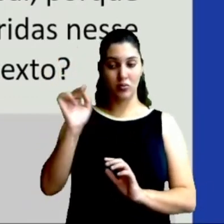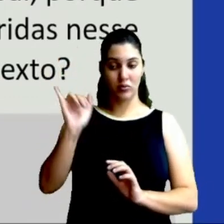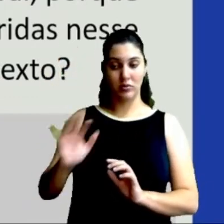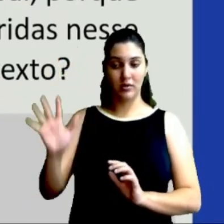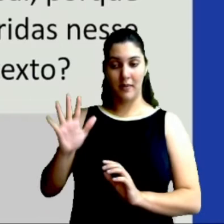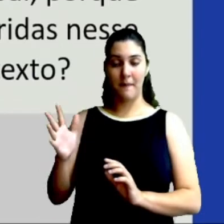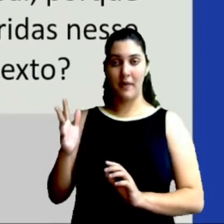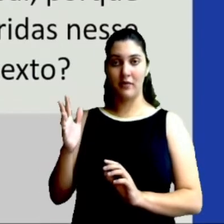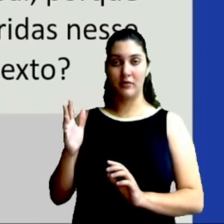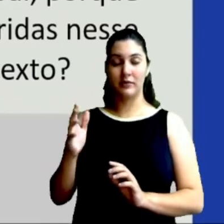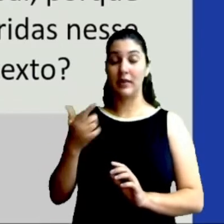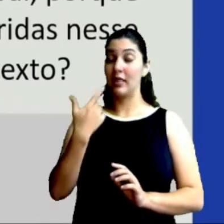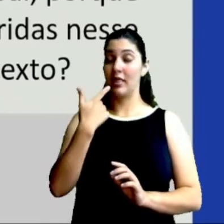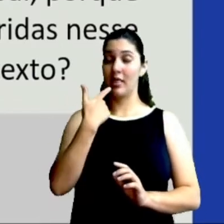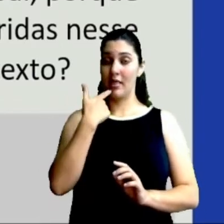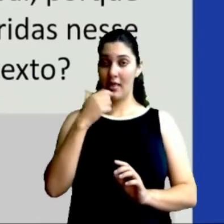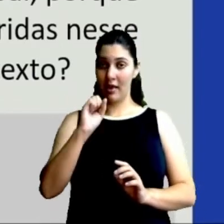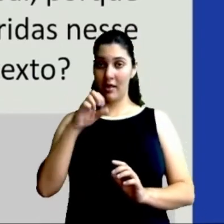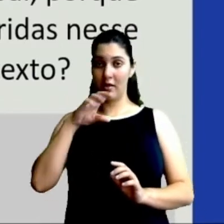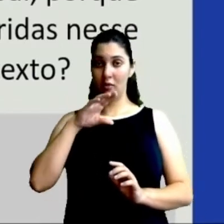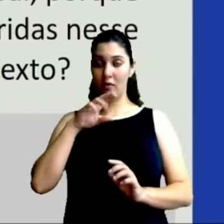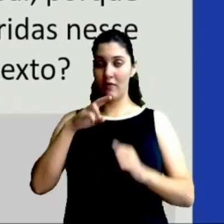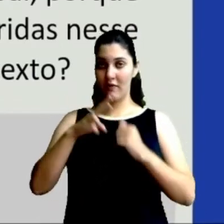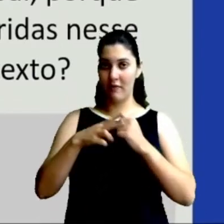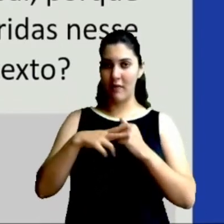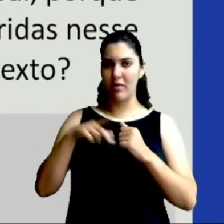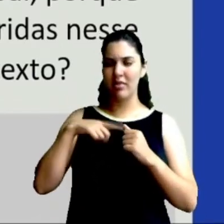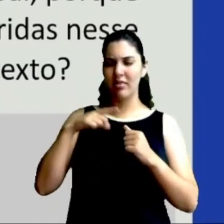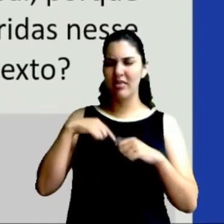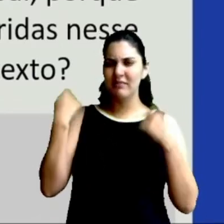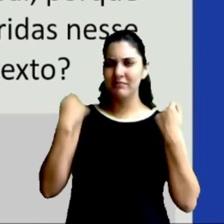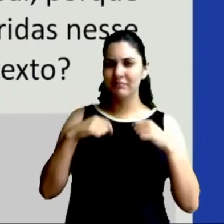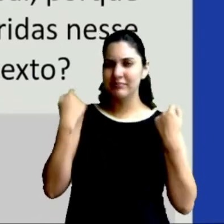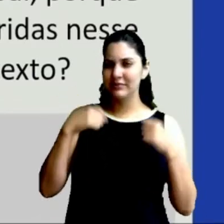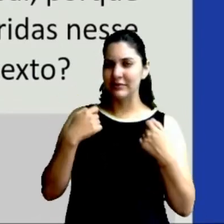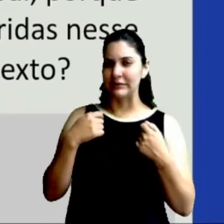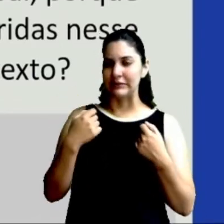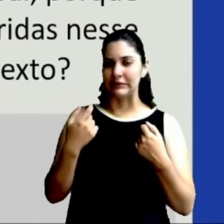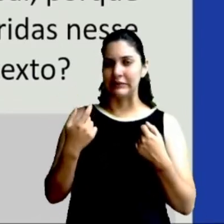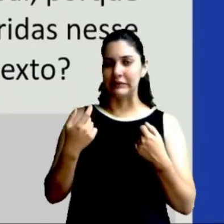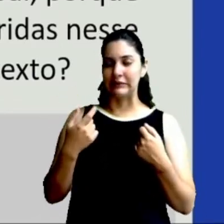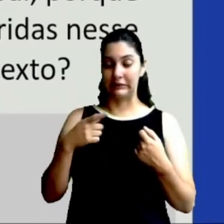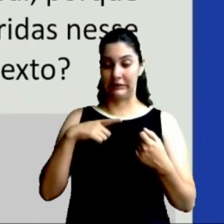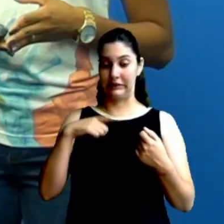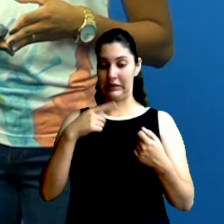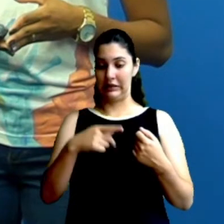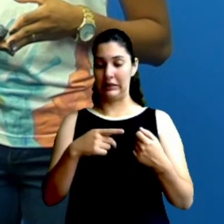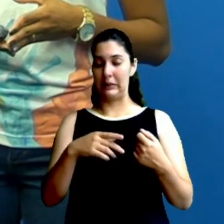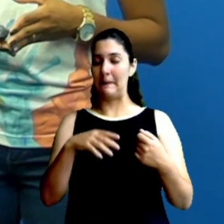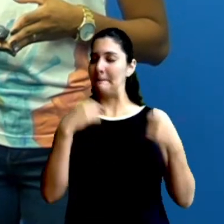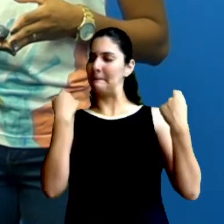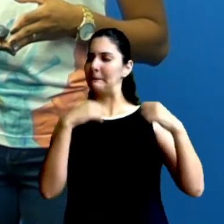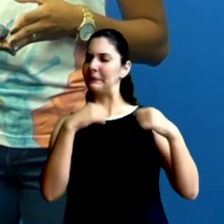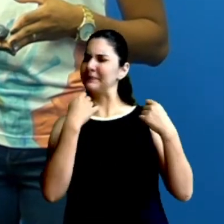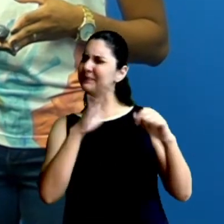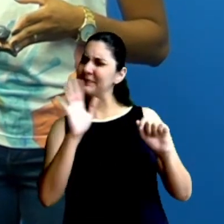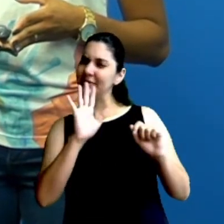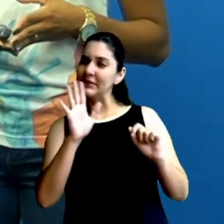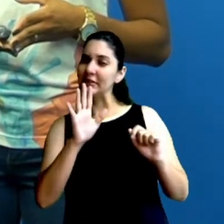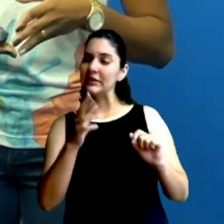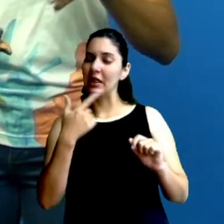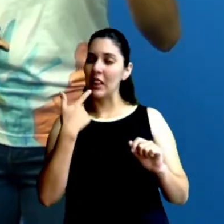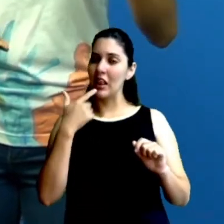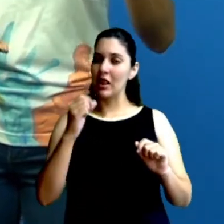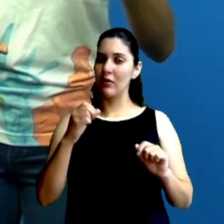imagem verbal ou da linguagem verbal, a necessidade de ter, não necessariamente precisa ter uma linguagem